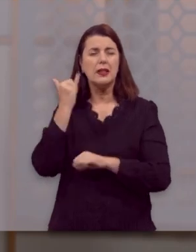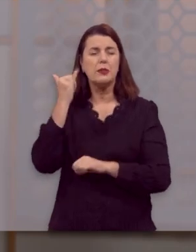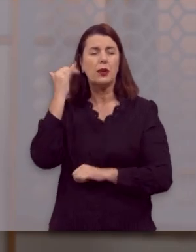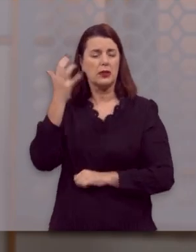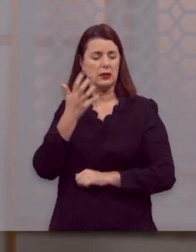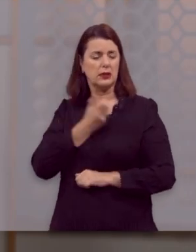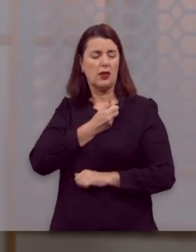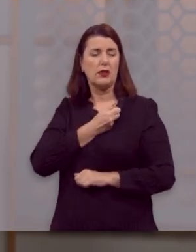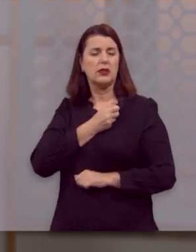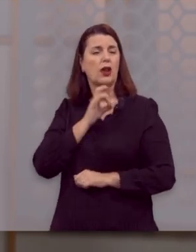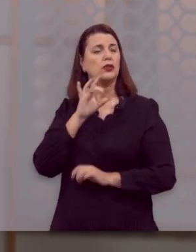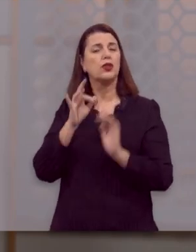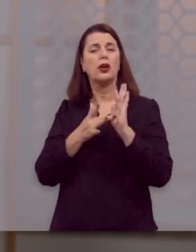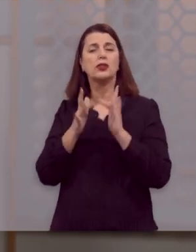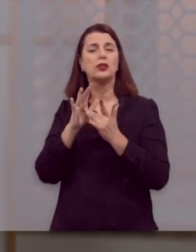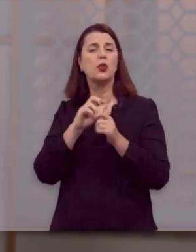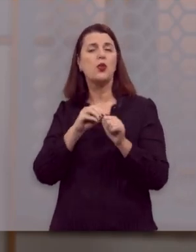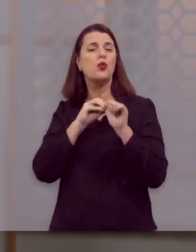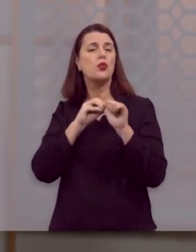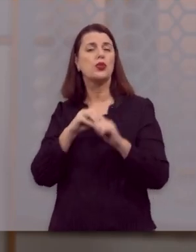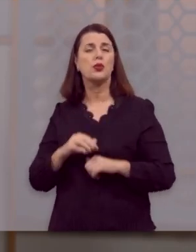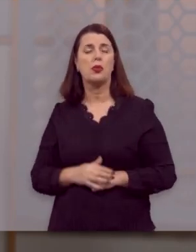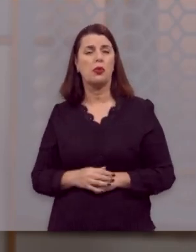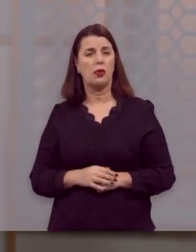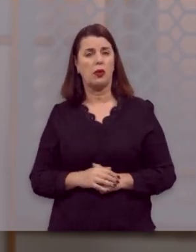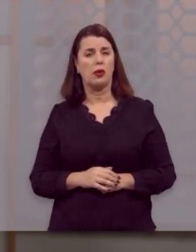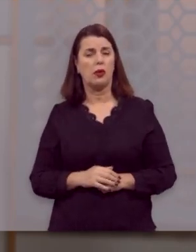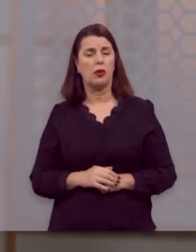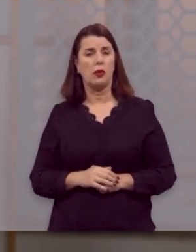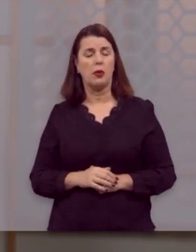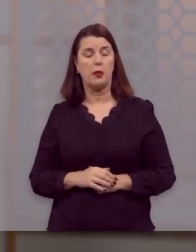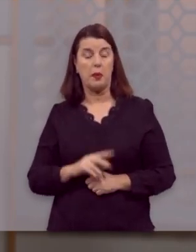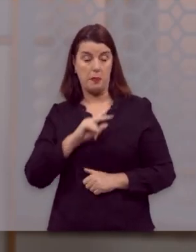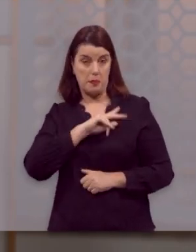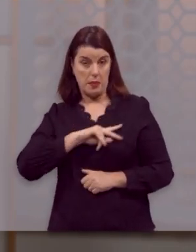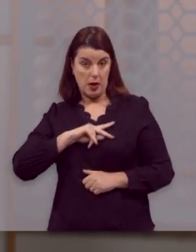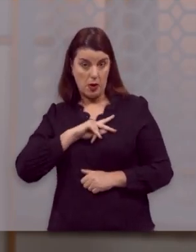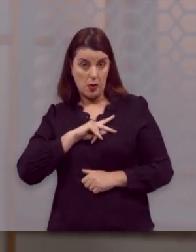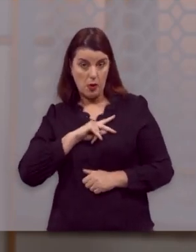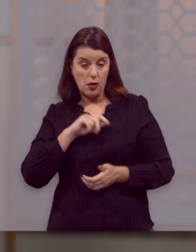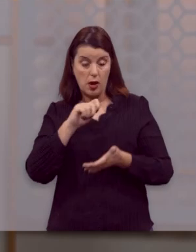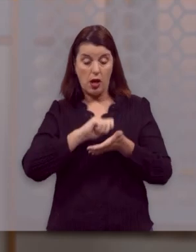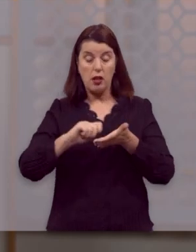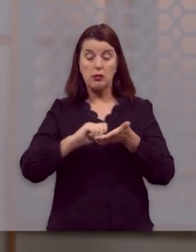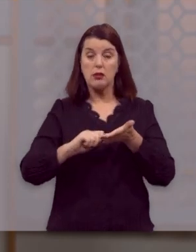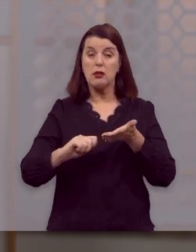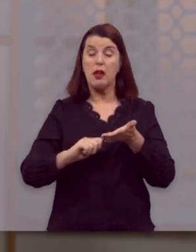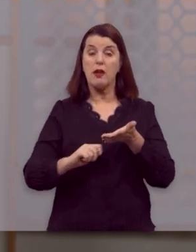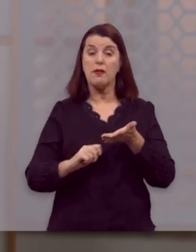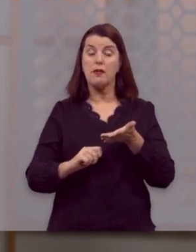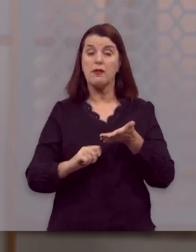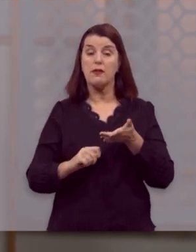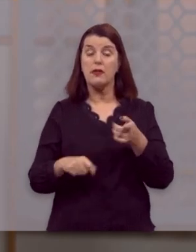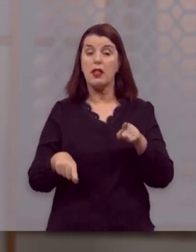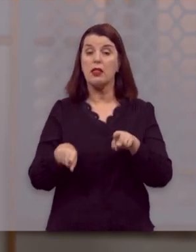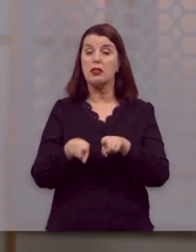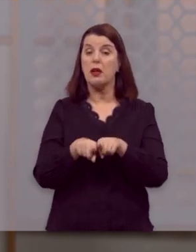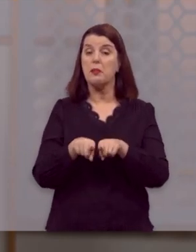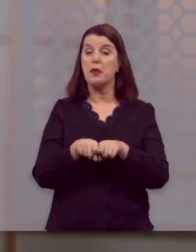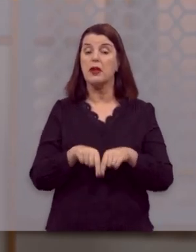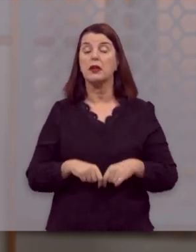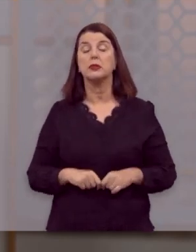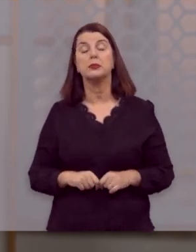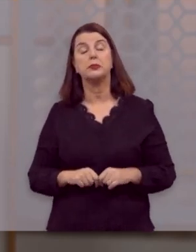salvos, a não ser o nome de Jesus. O apóstolo Paulo, escrevendo sua carta a Timóteo, no capítulo